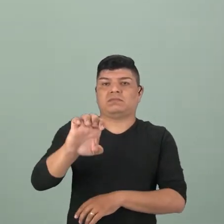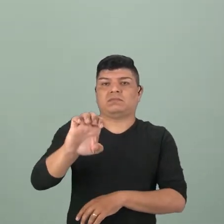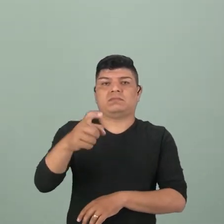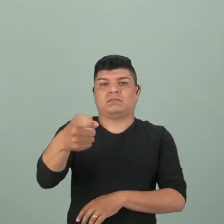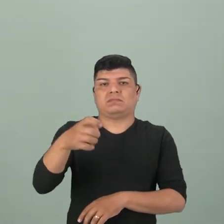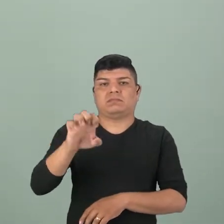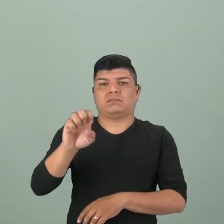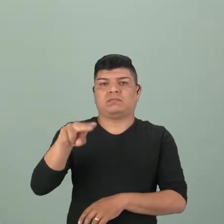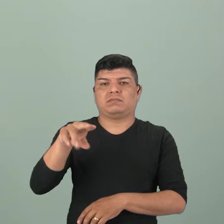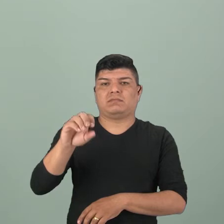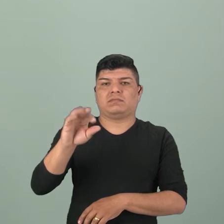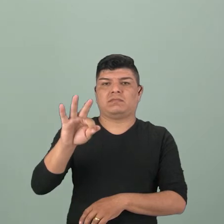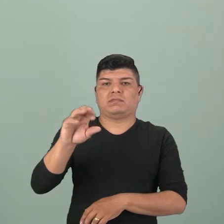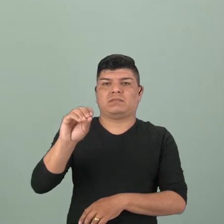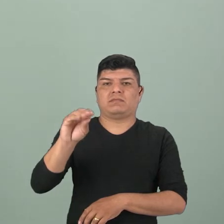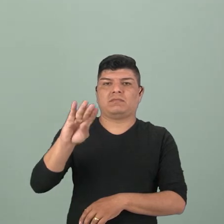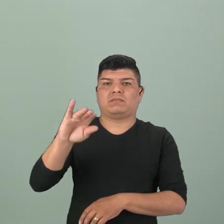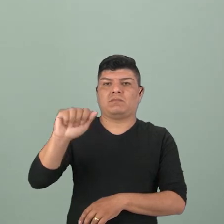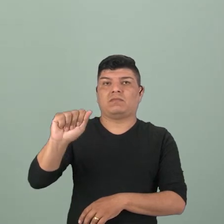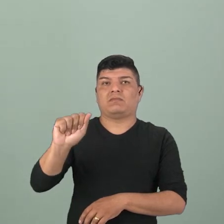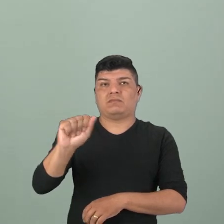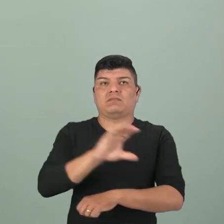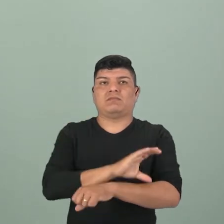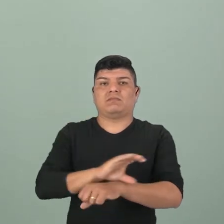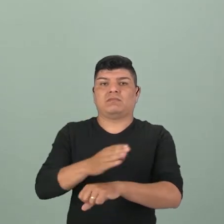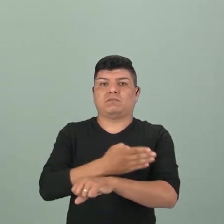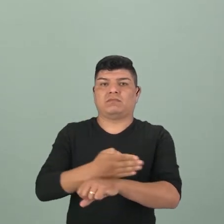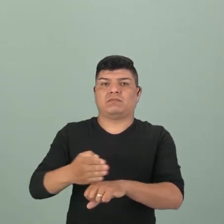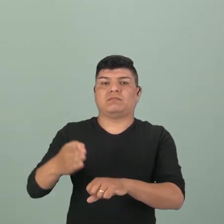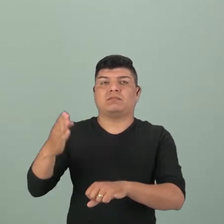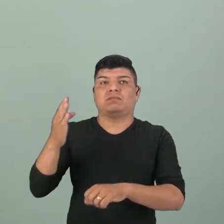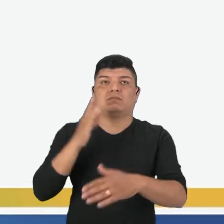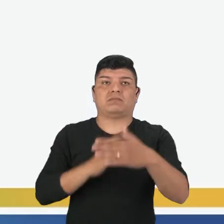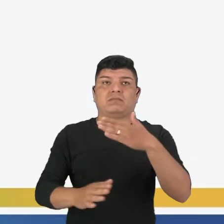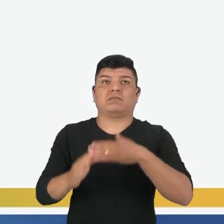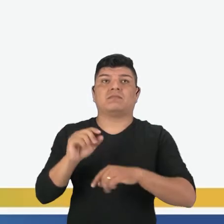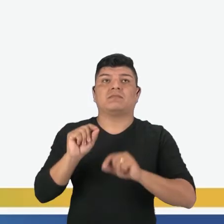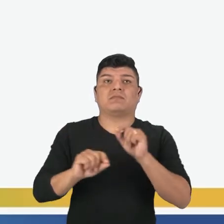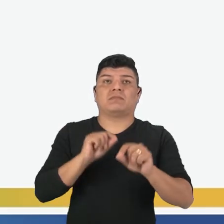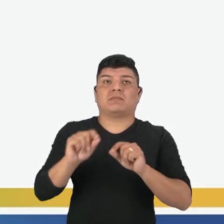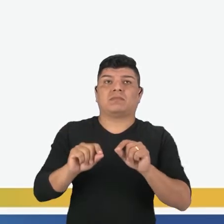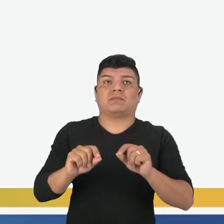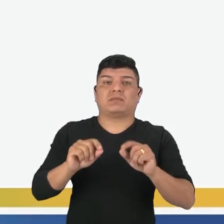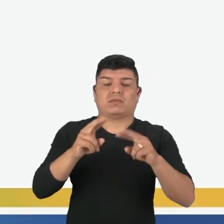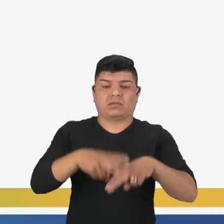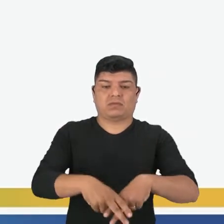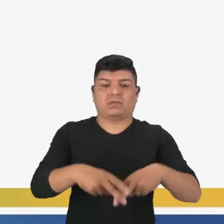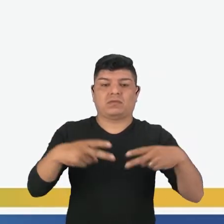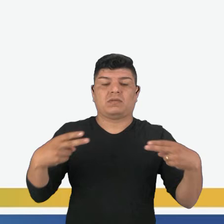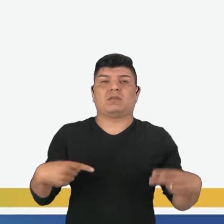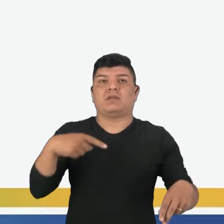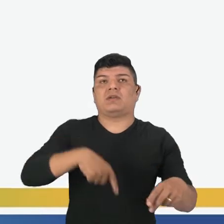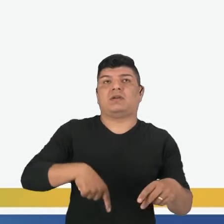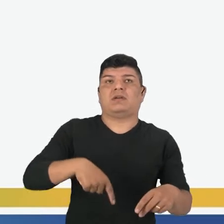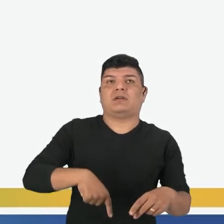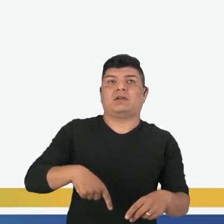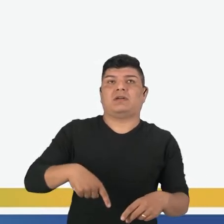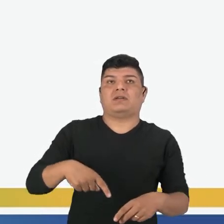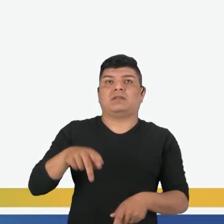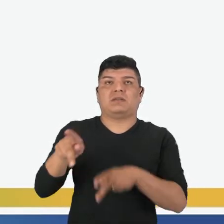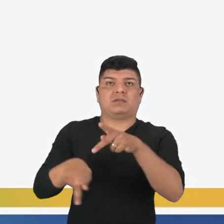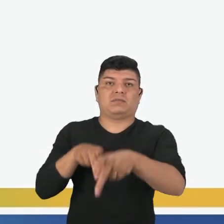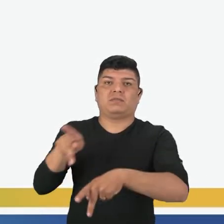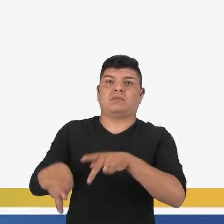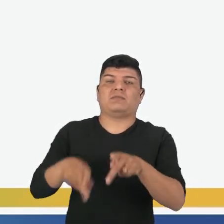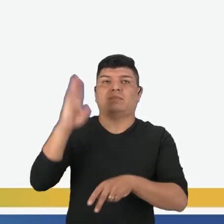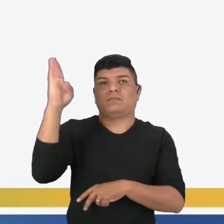xenofobia, que é a aversão à cultura e a costumes estrangeiros, ok? E a composição étnica da população brasileira? Pela foto aí você